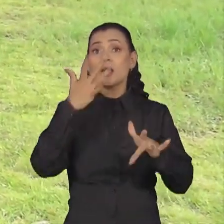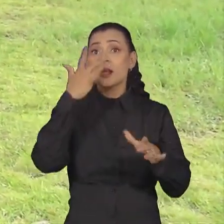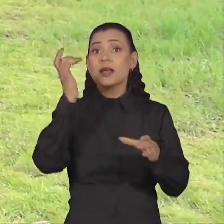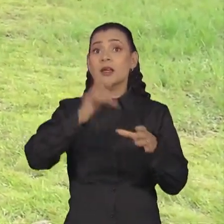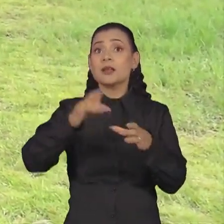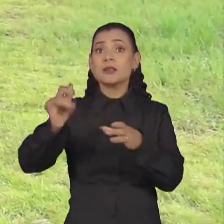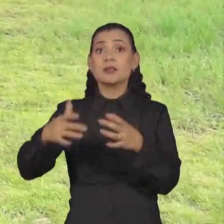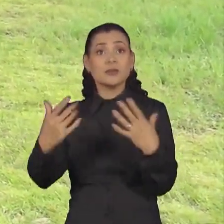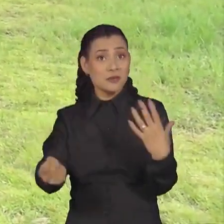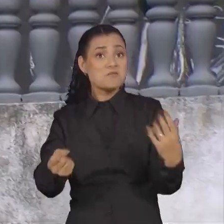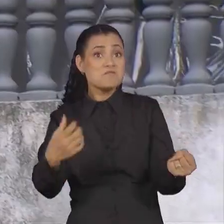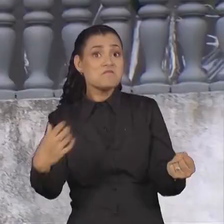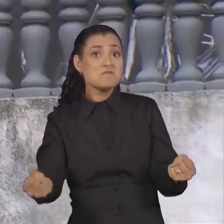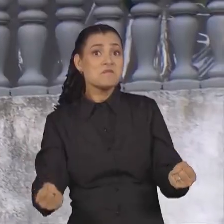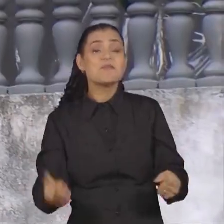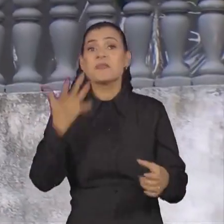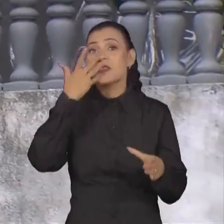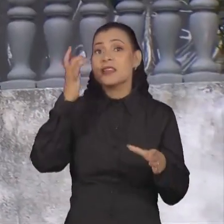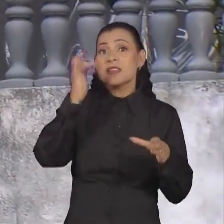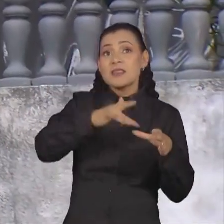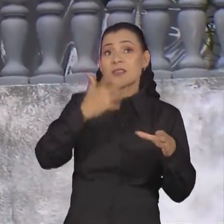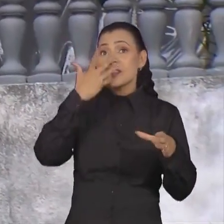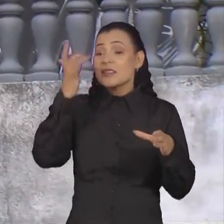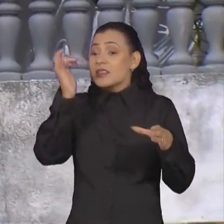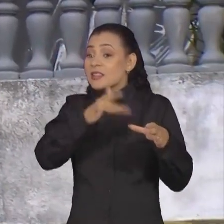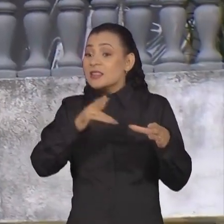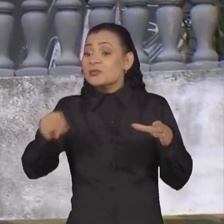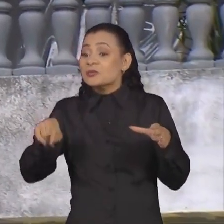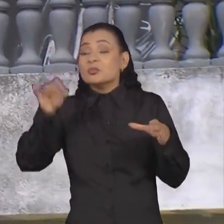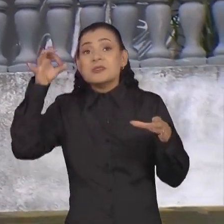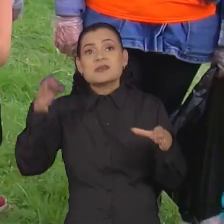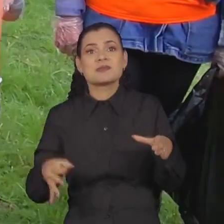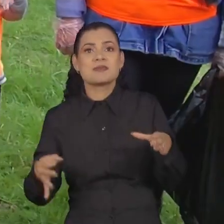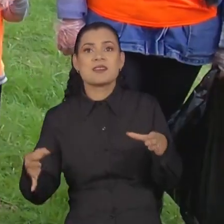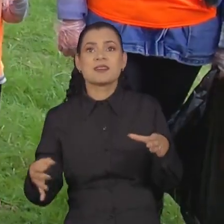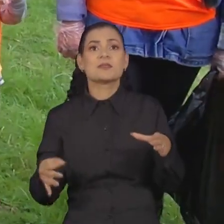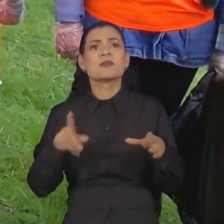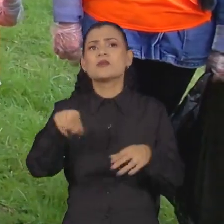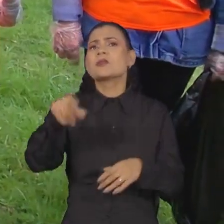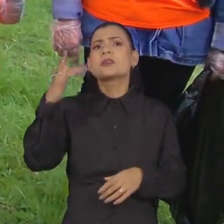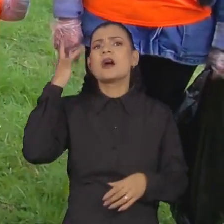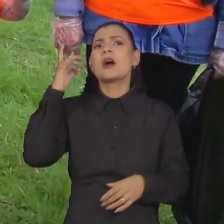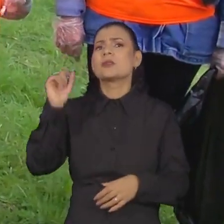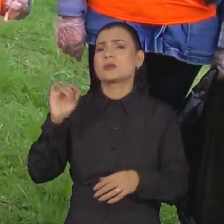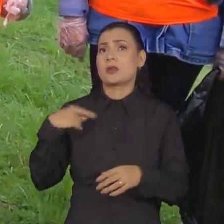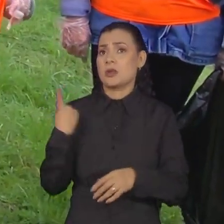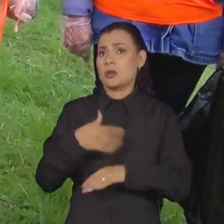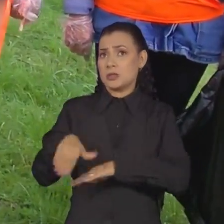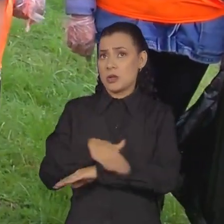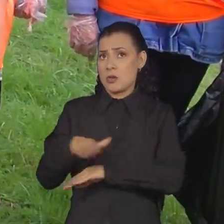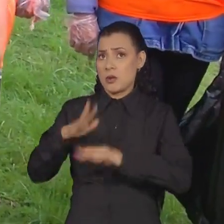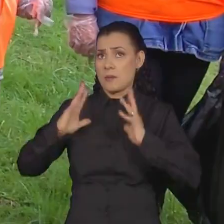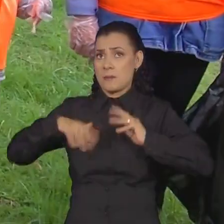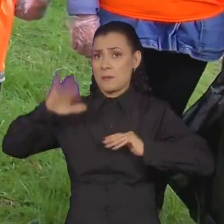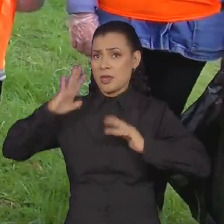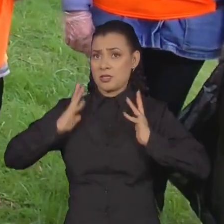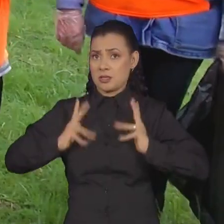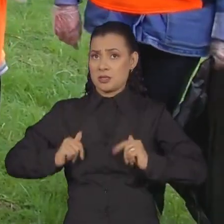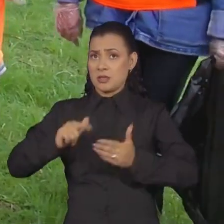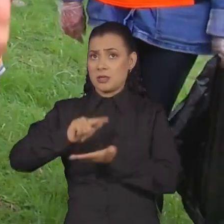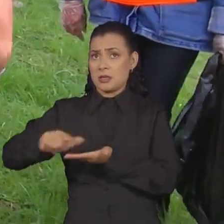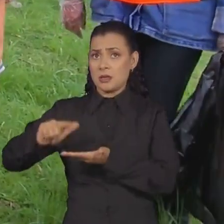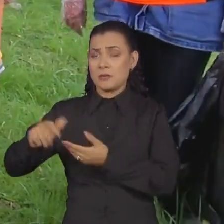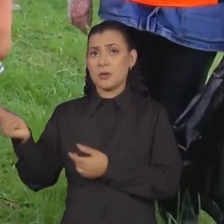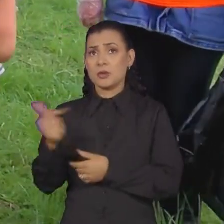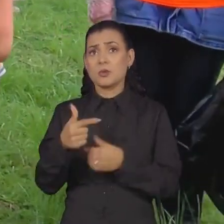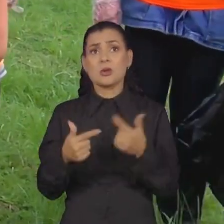no lixo, lixo é no lixo. A senhora acha que a nossa rua é mais limpa do que as